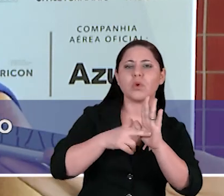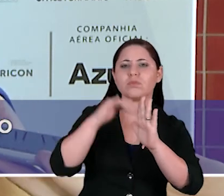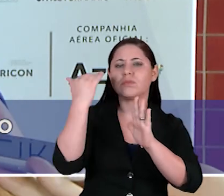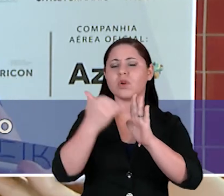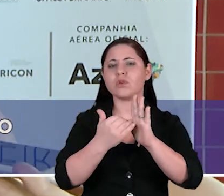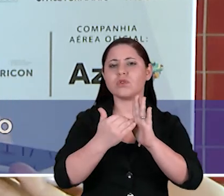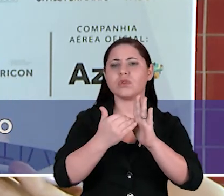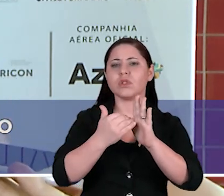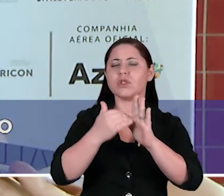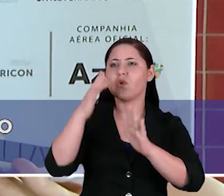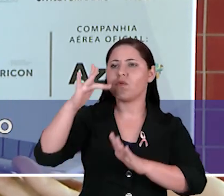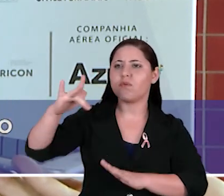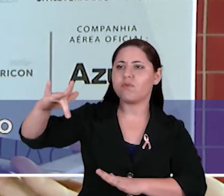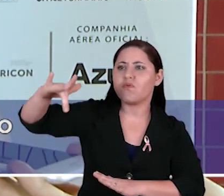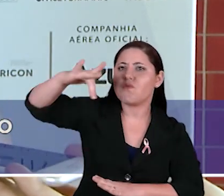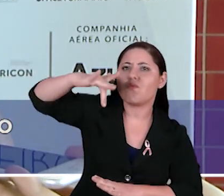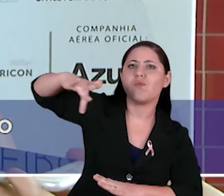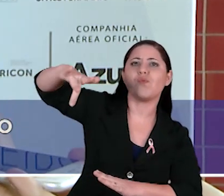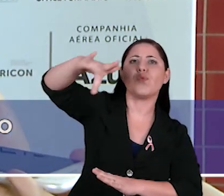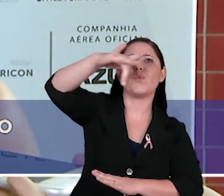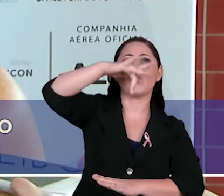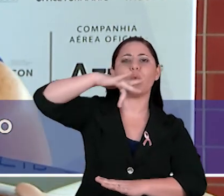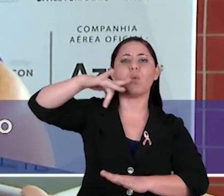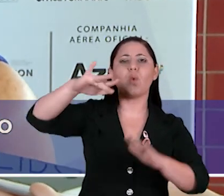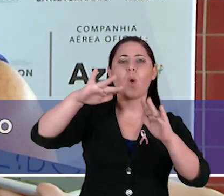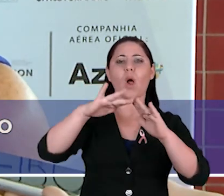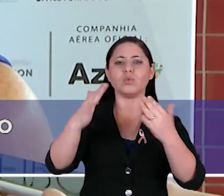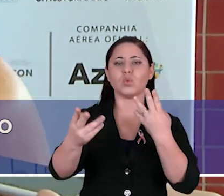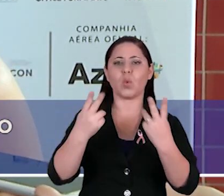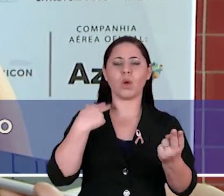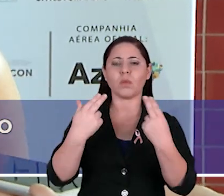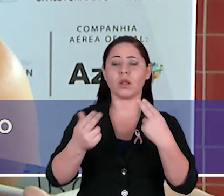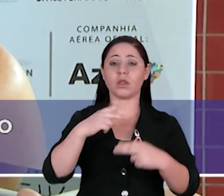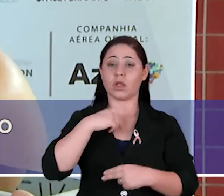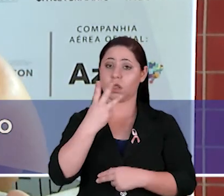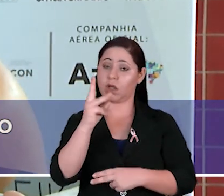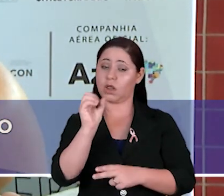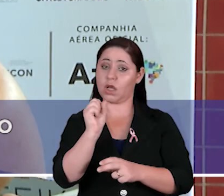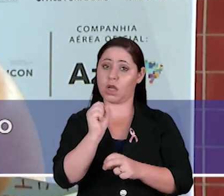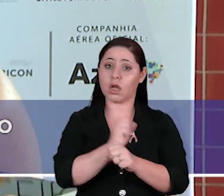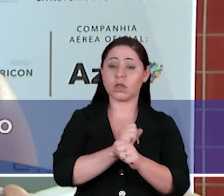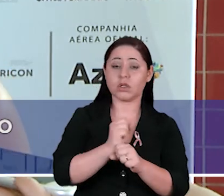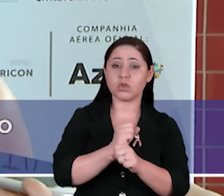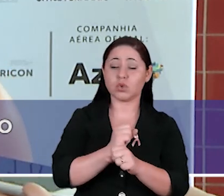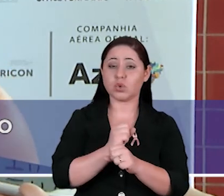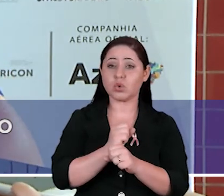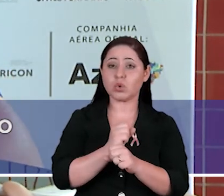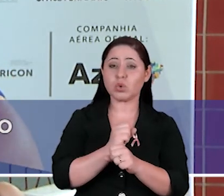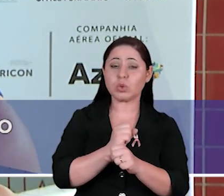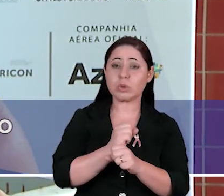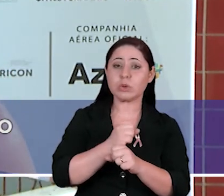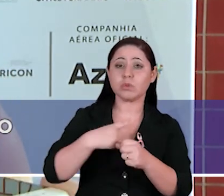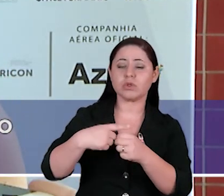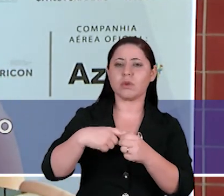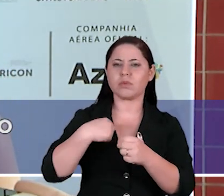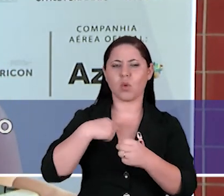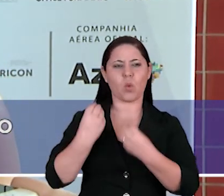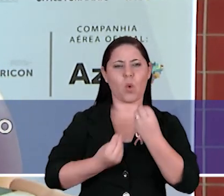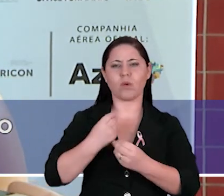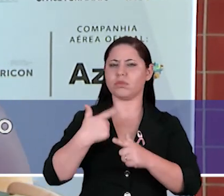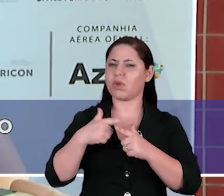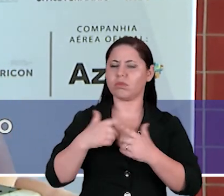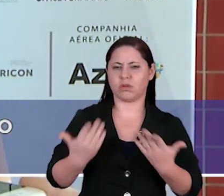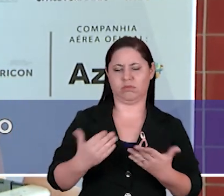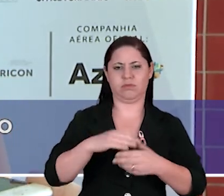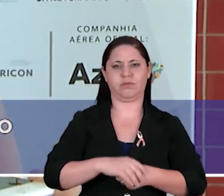uma regulamentação do sobrevoo de drone na área urbana. Eu tenho 30 anos de Procuradoria do município, nunca podia imaginar que algum dia eu